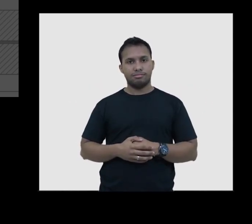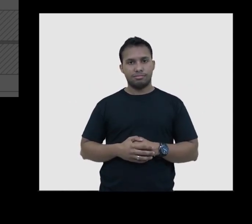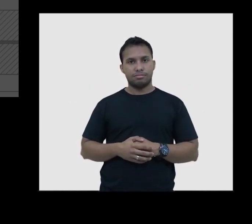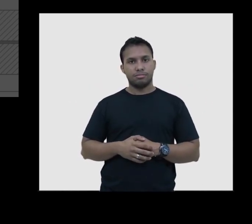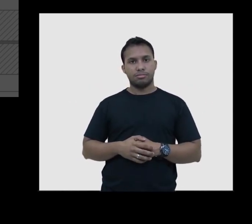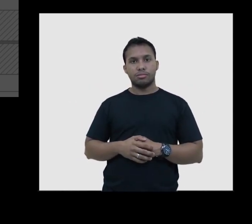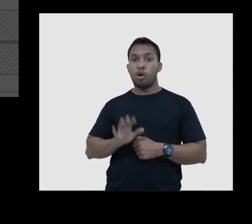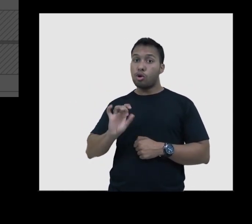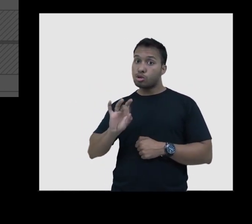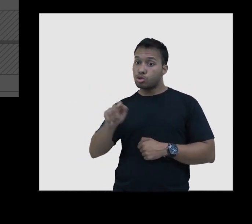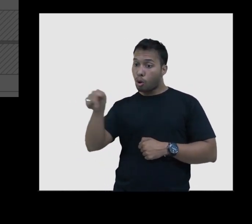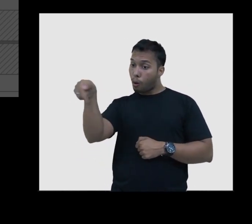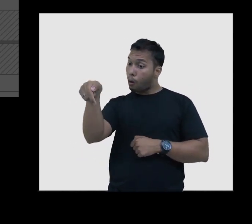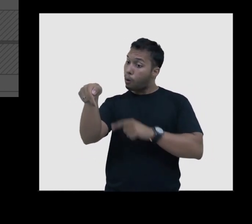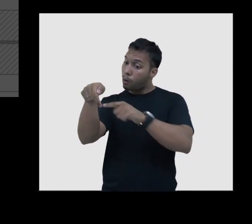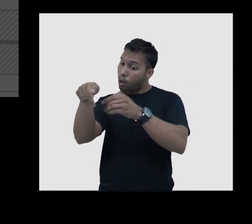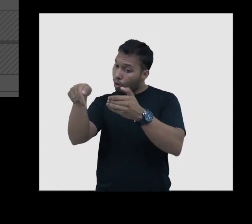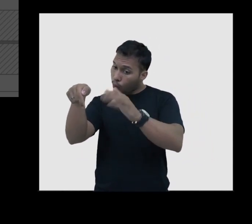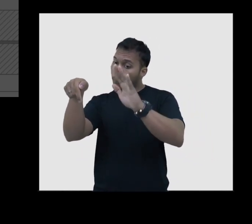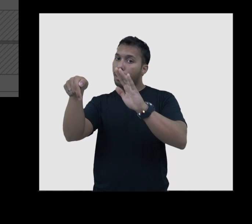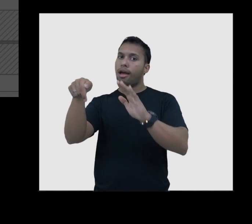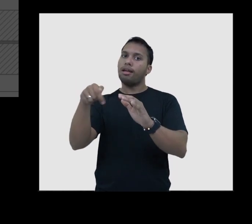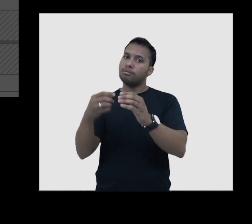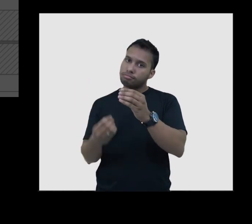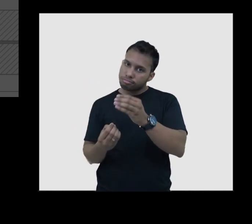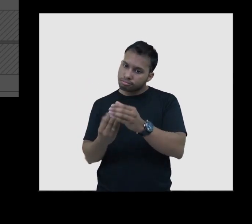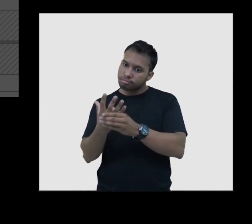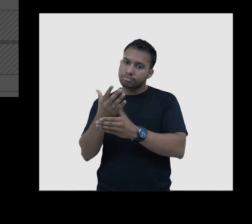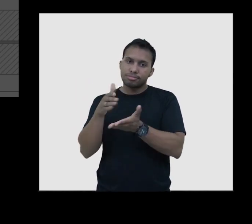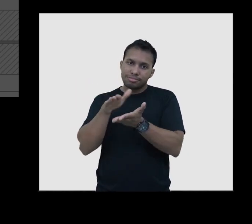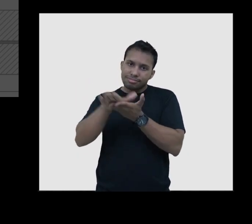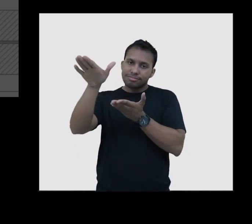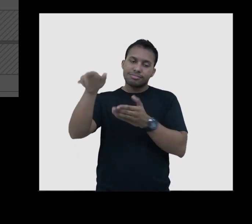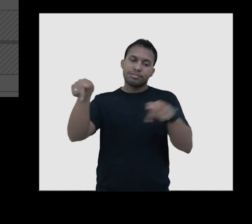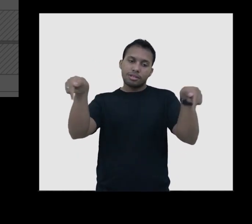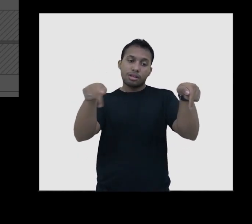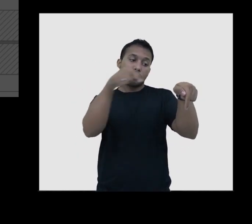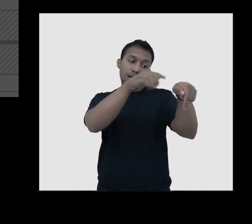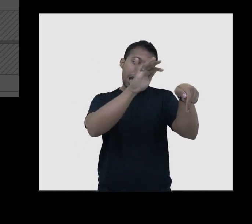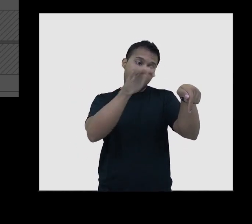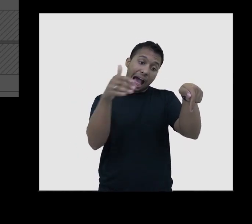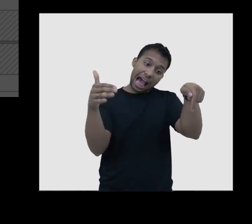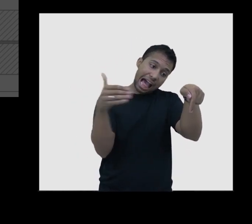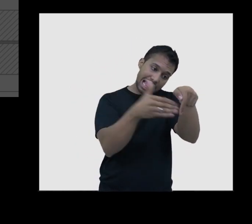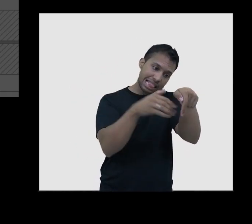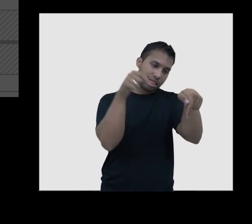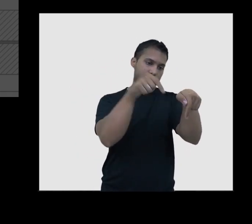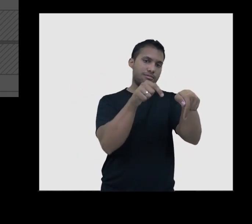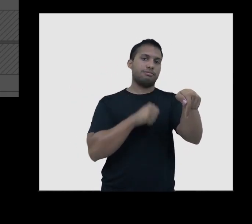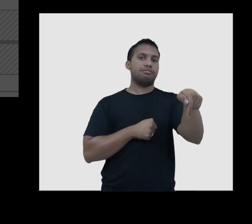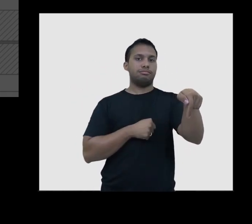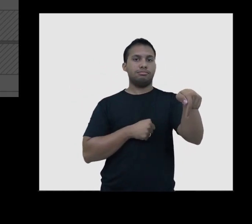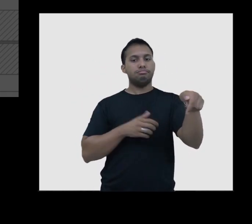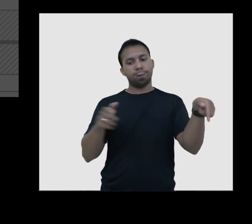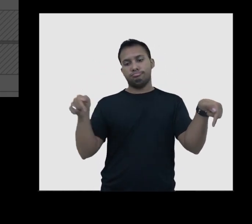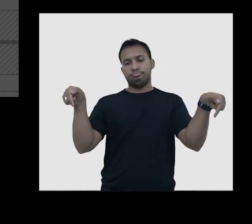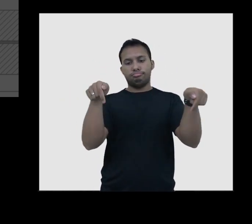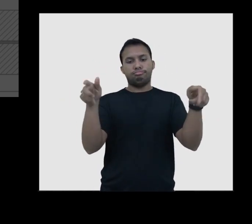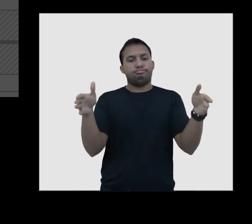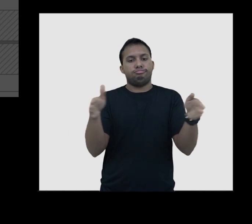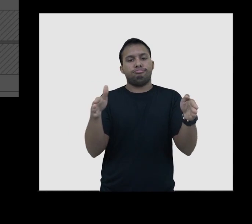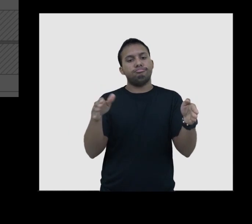que será exportado. Vai exportar somente a partir desse início, onde a gente acabou de marcar, e até o final onde a gente tinha